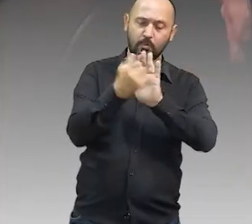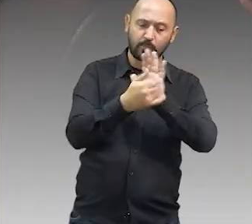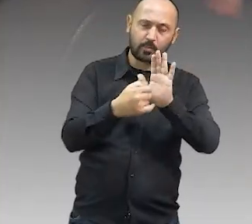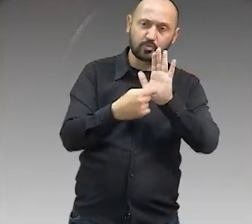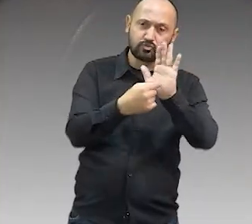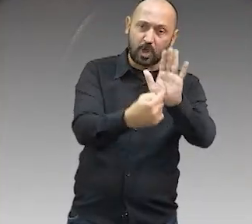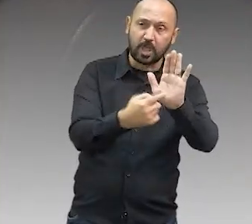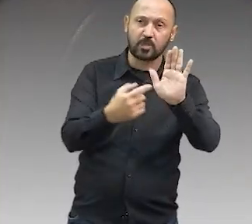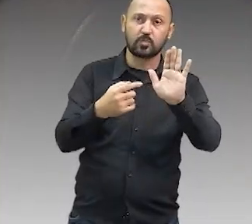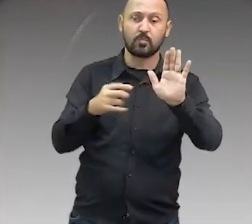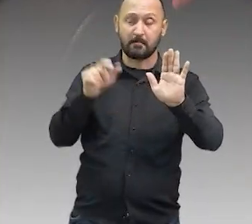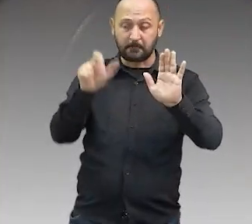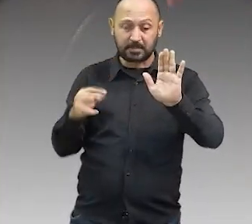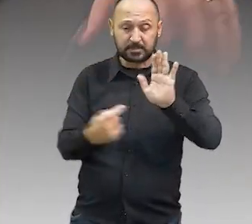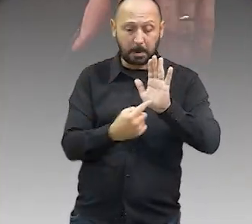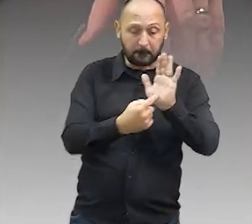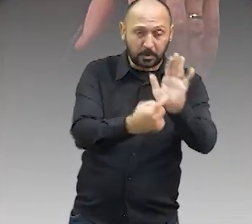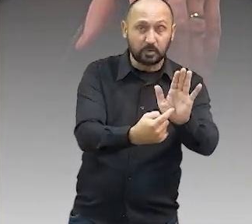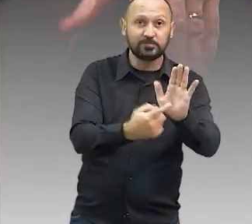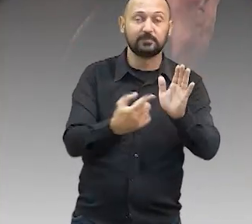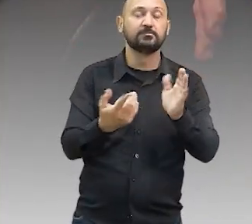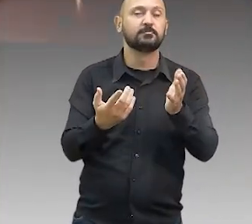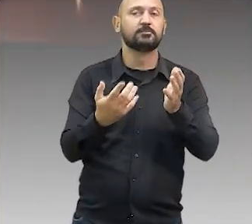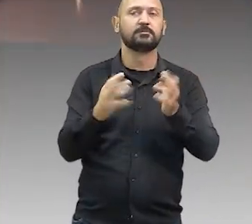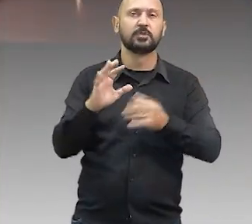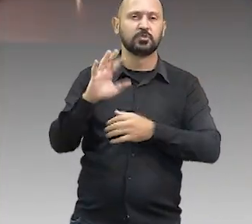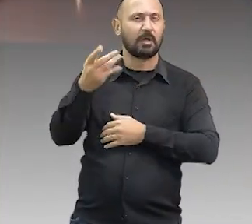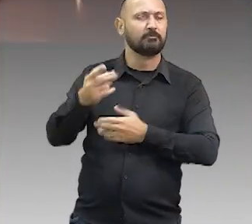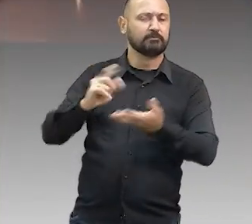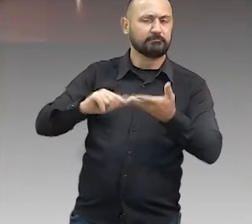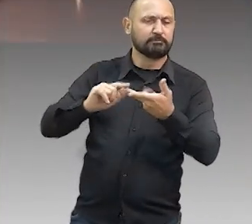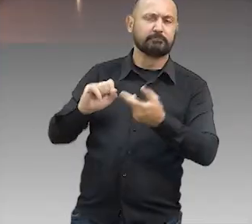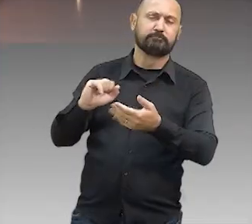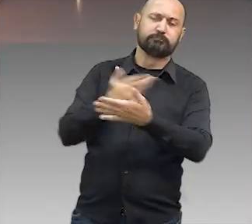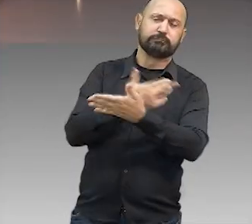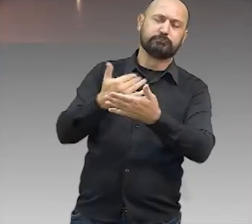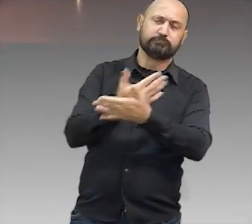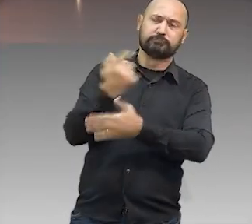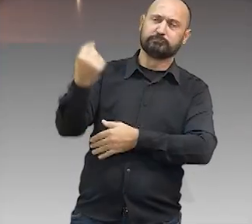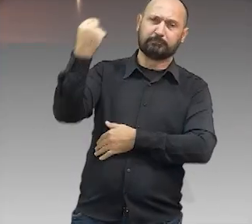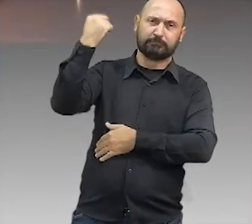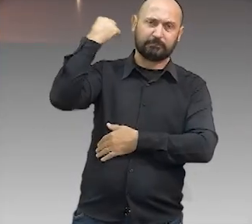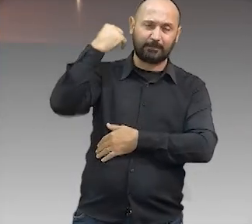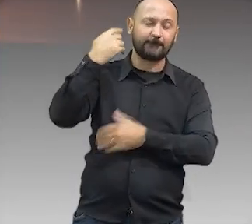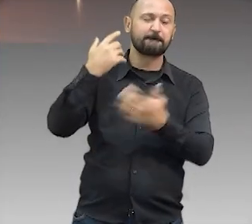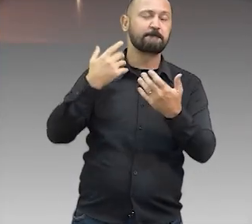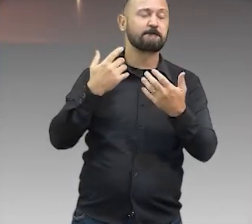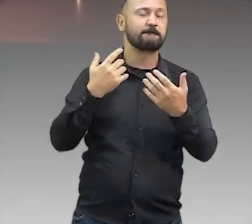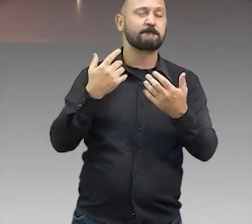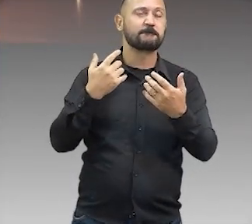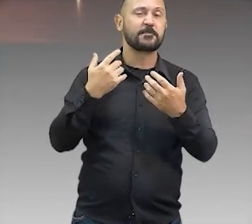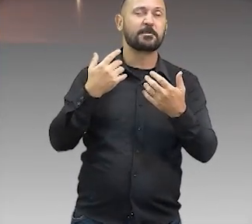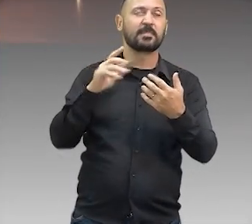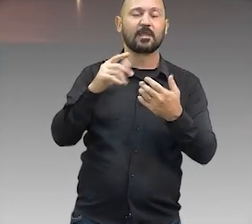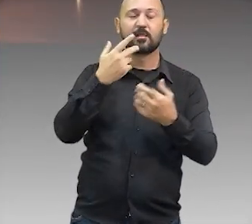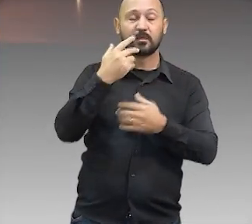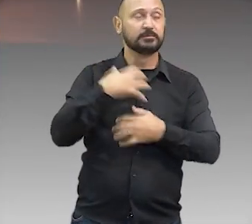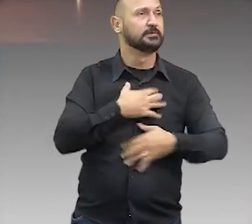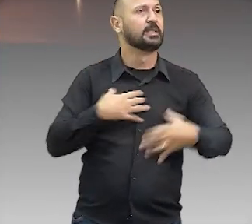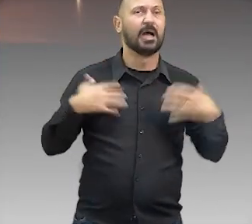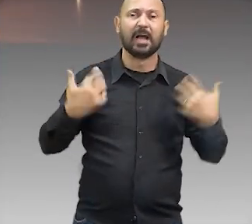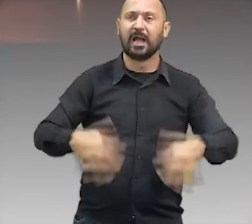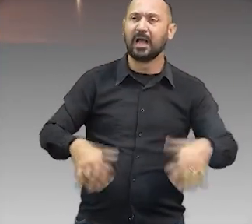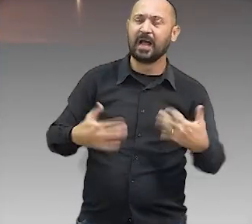vezes, e já aconteceu em muitos casos, as pessoas tão desesperada,